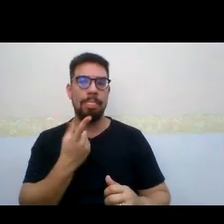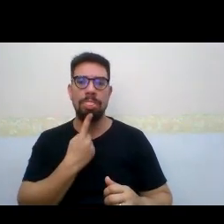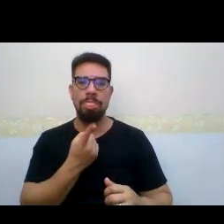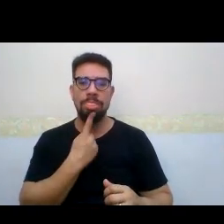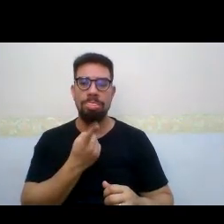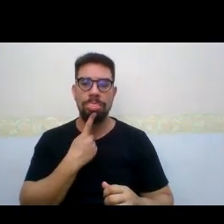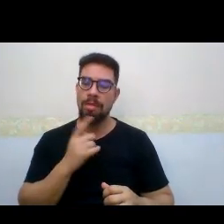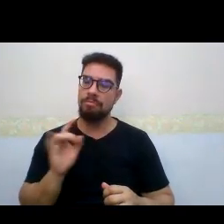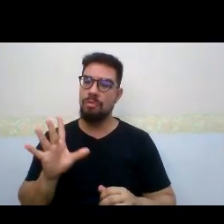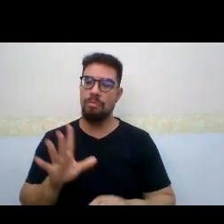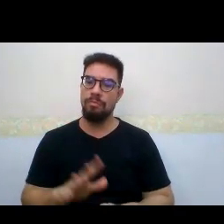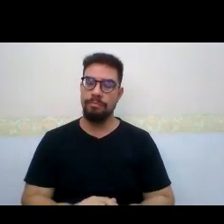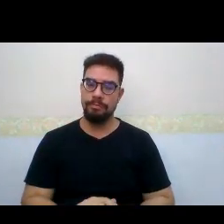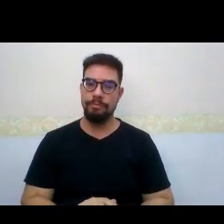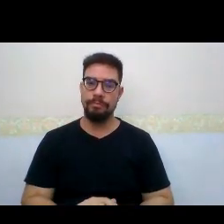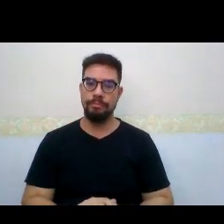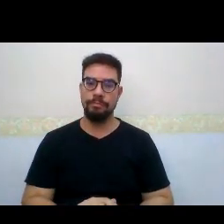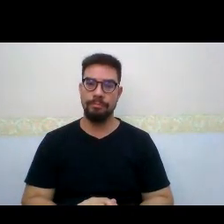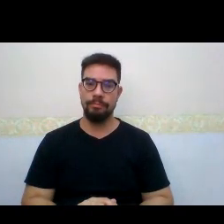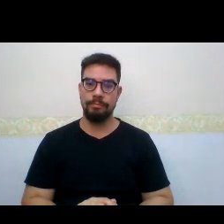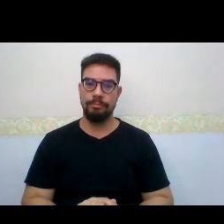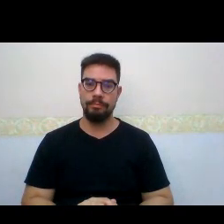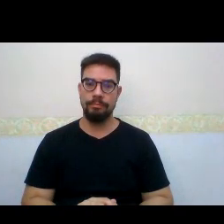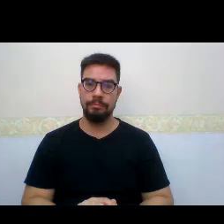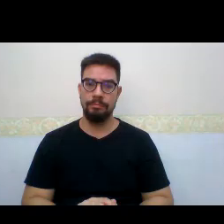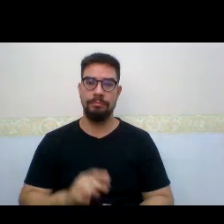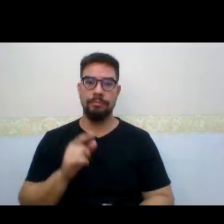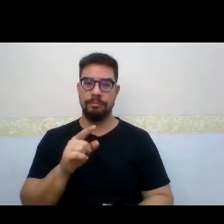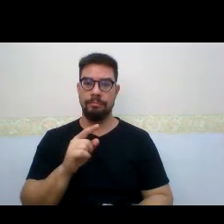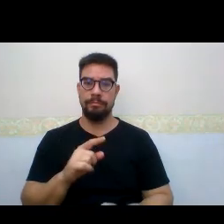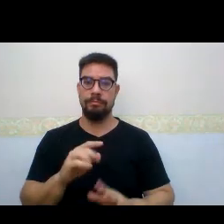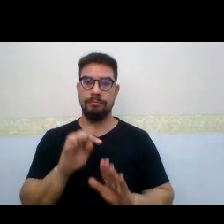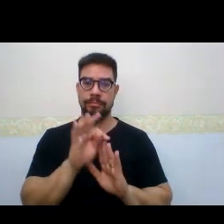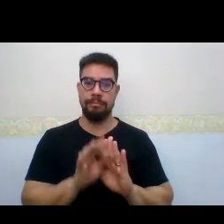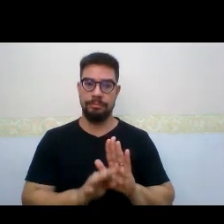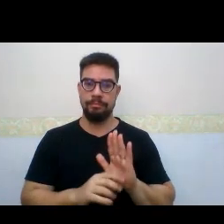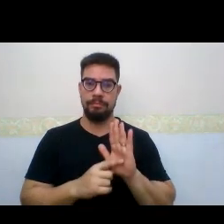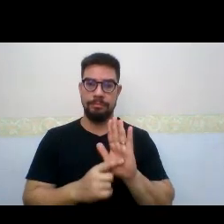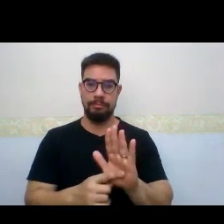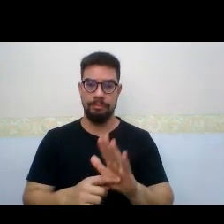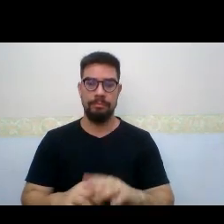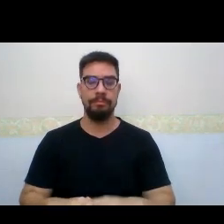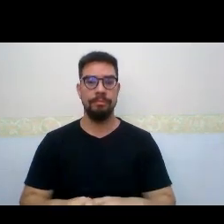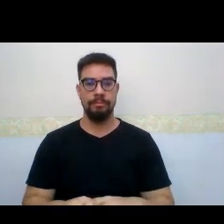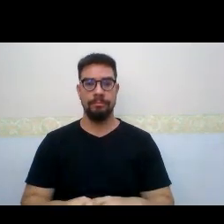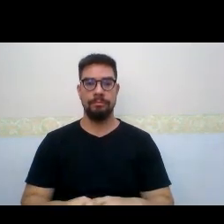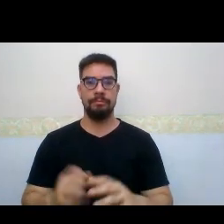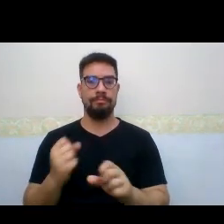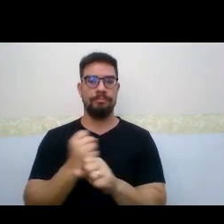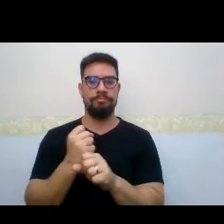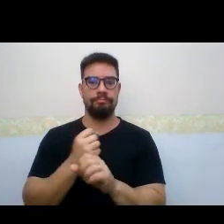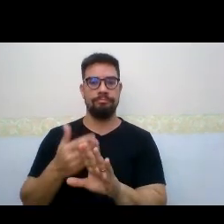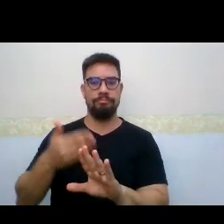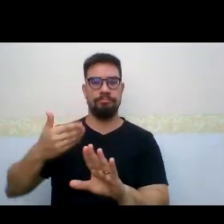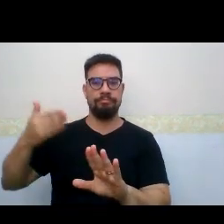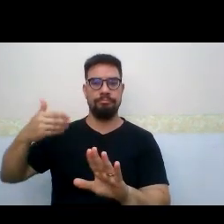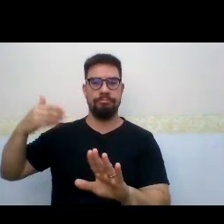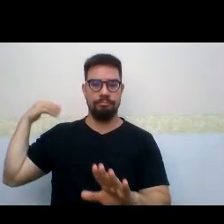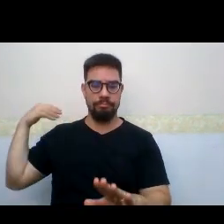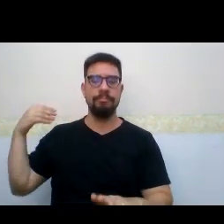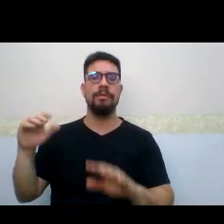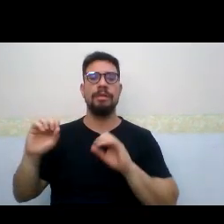Então, o texto que é do livro fala: nas últimas décadas, o ensino nas